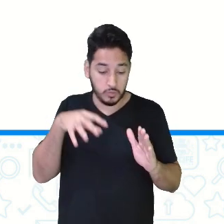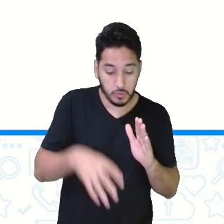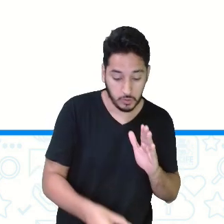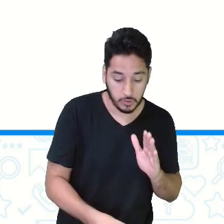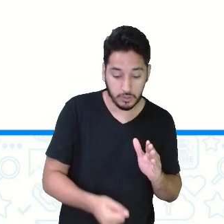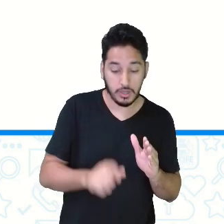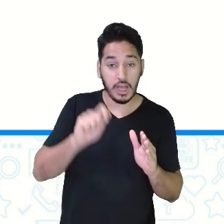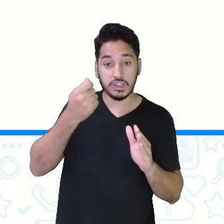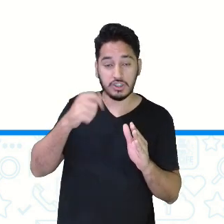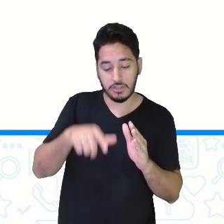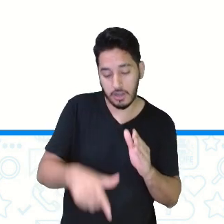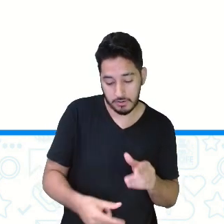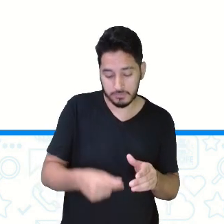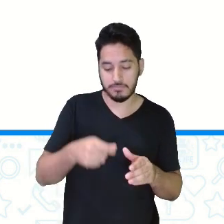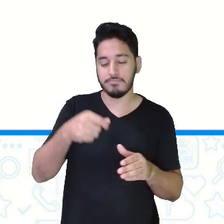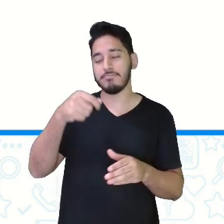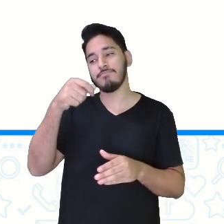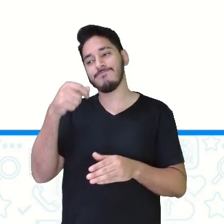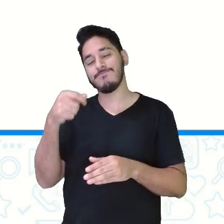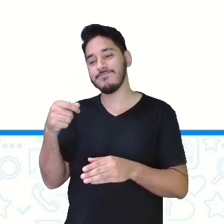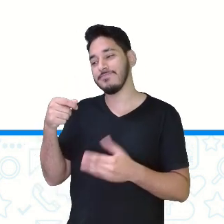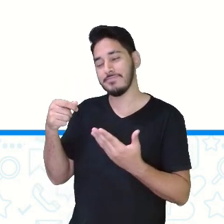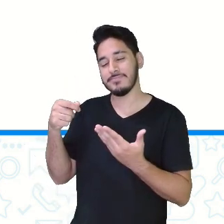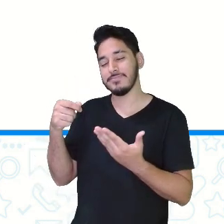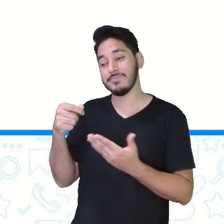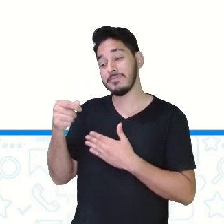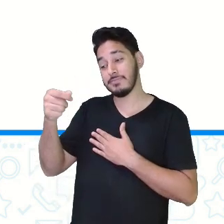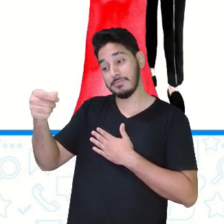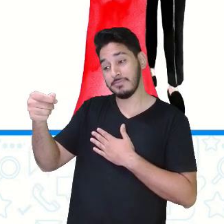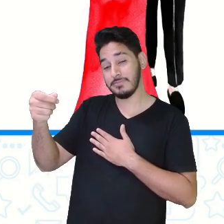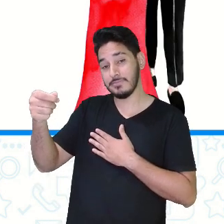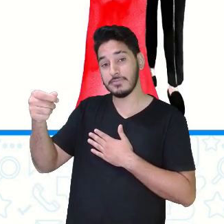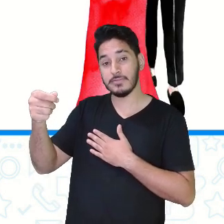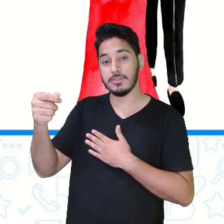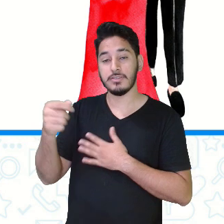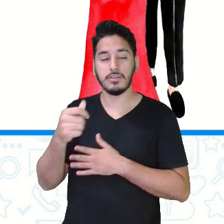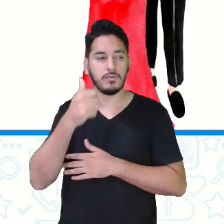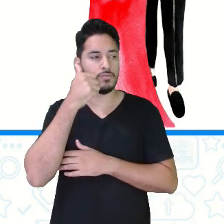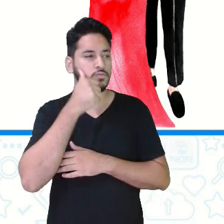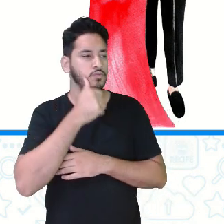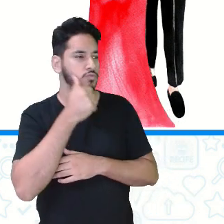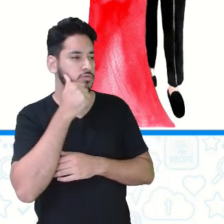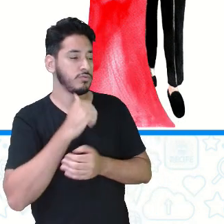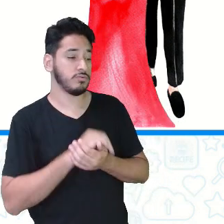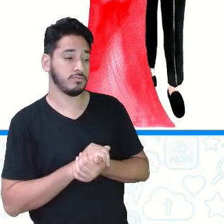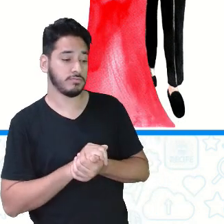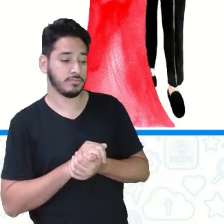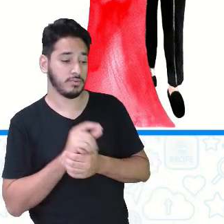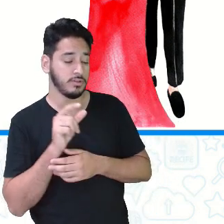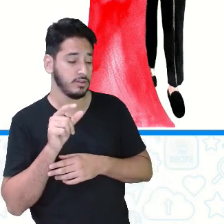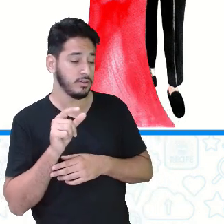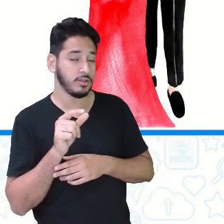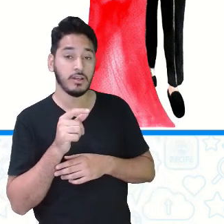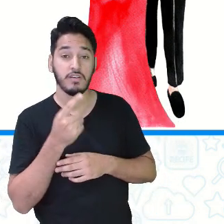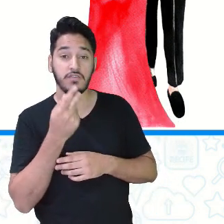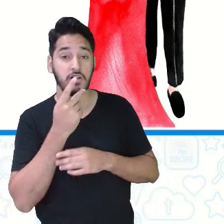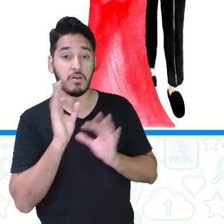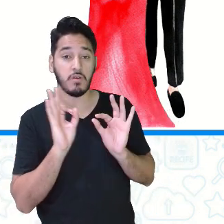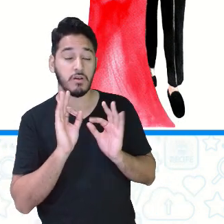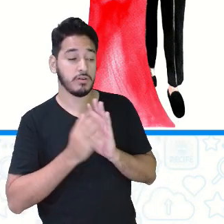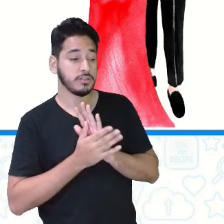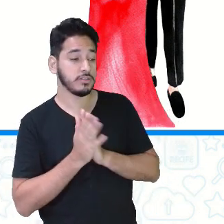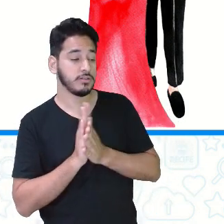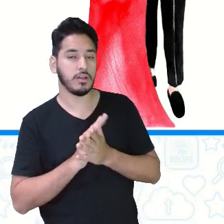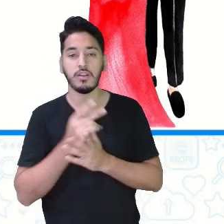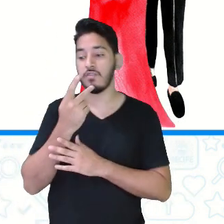rapidamente, pegou a chave do chão e estendeu à sua dona. Antes que ela dissesse qualquer